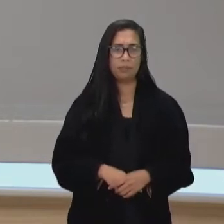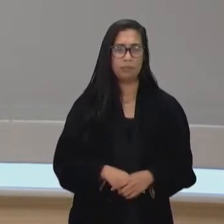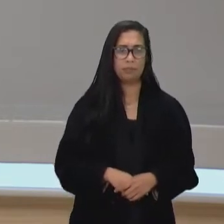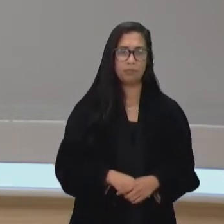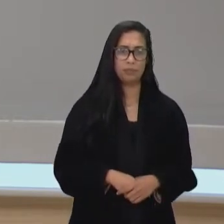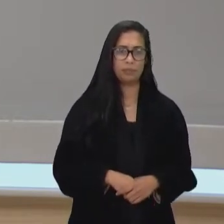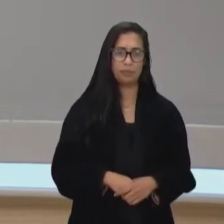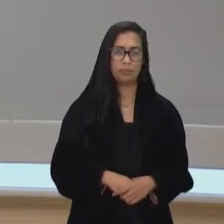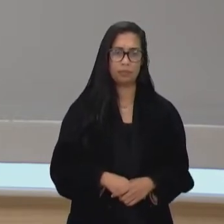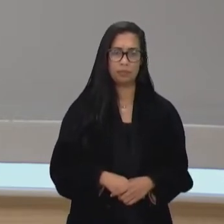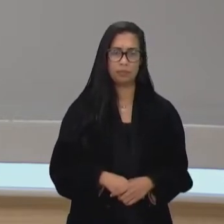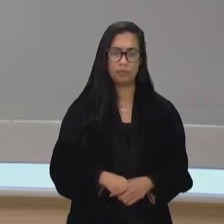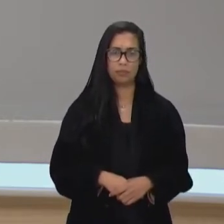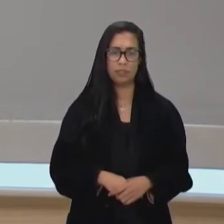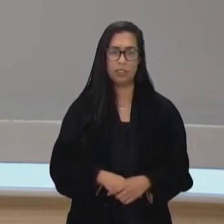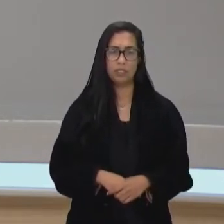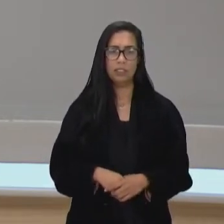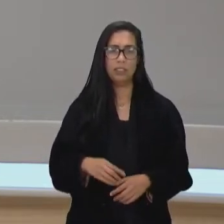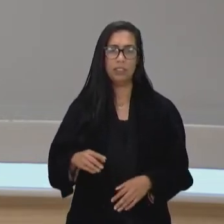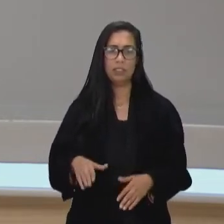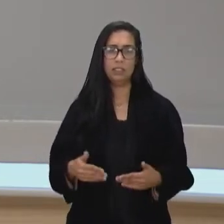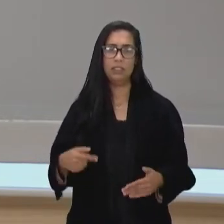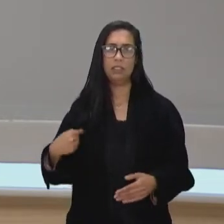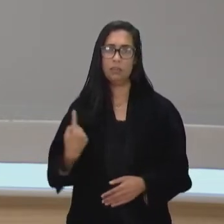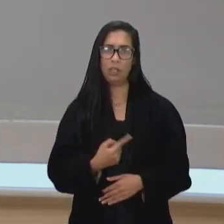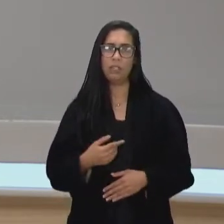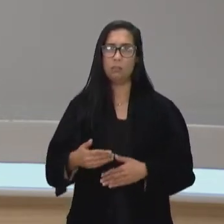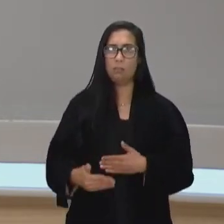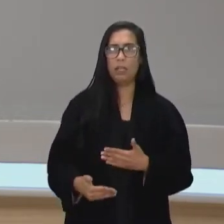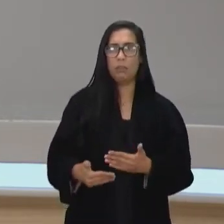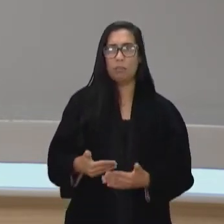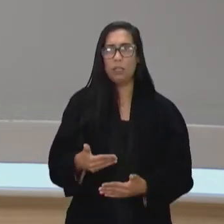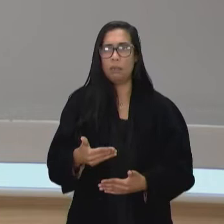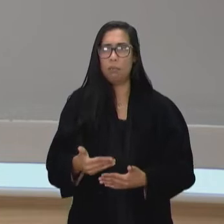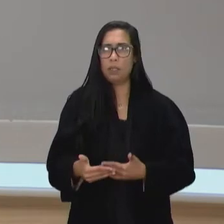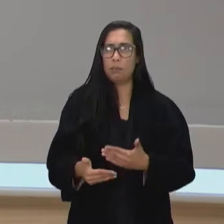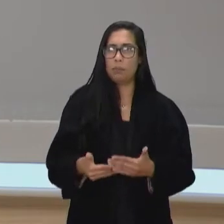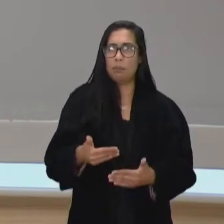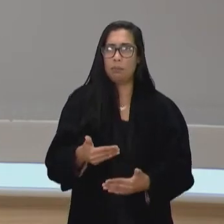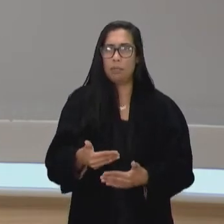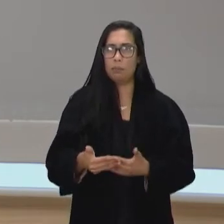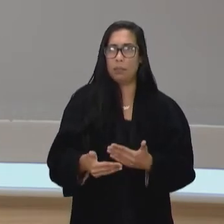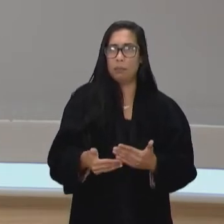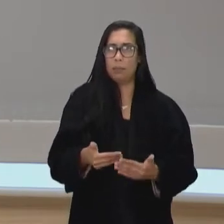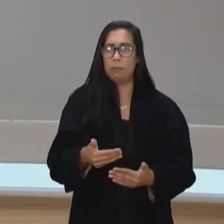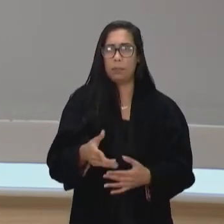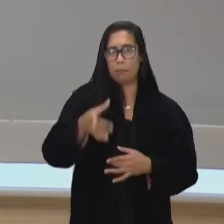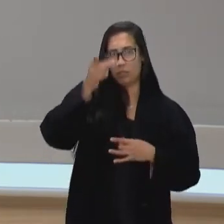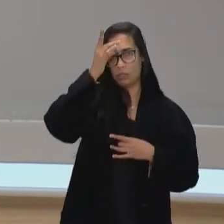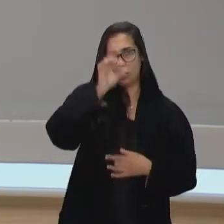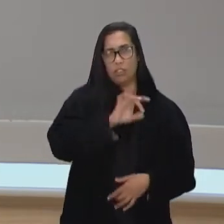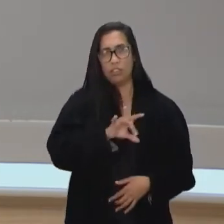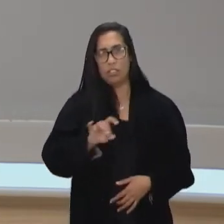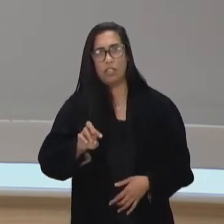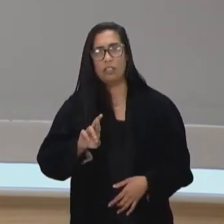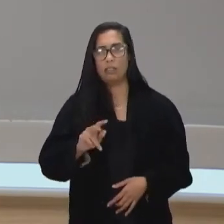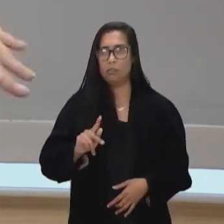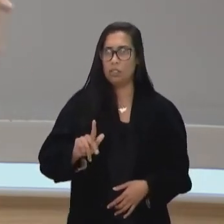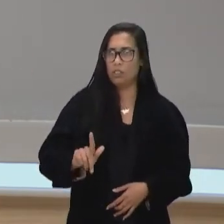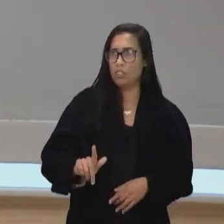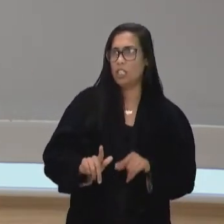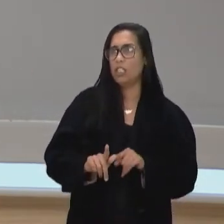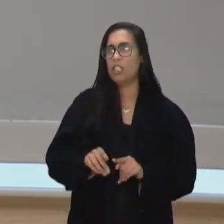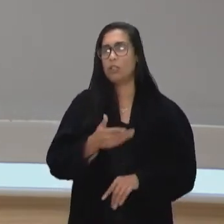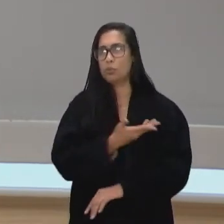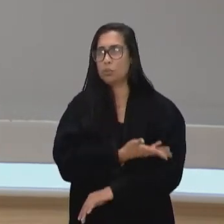itinerários. Mas, aos Sim. poucos, a gente foi se aprimorando, se acostumando com as fichas, com os personagens, com o